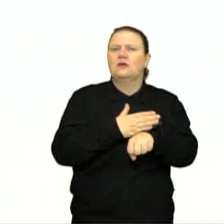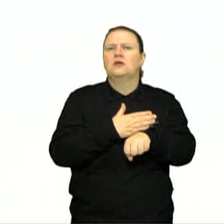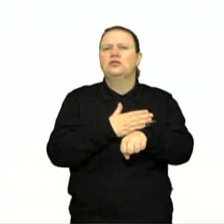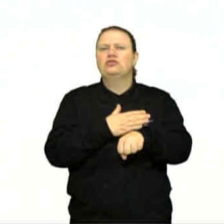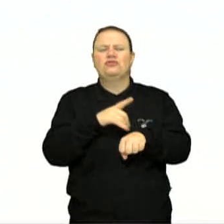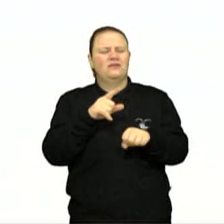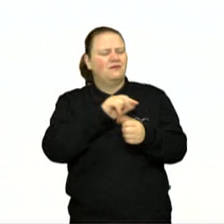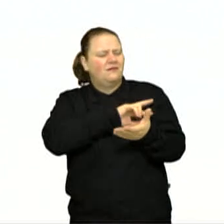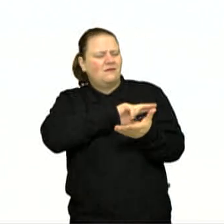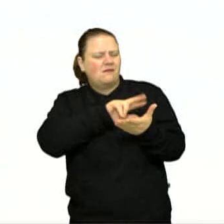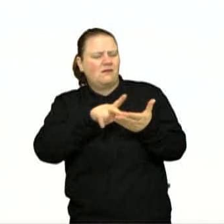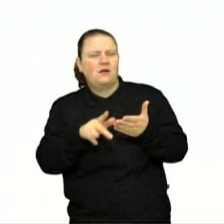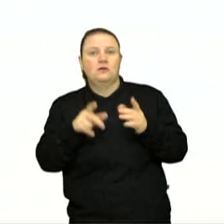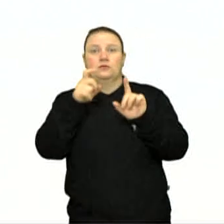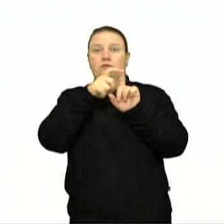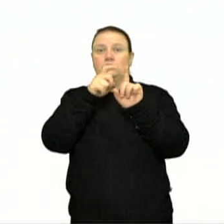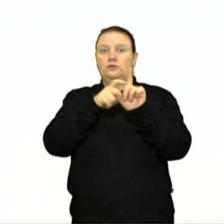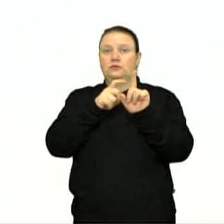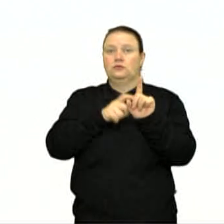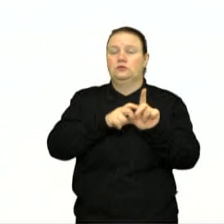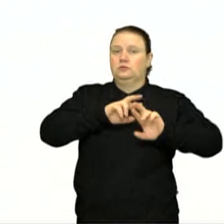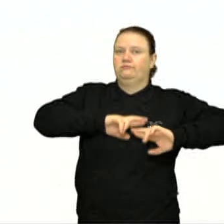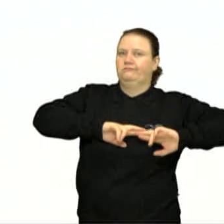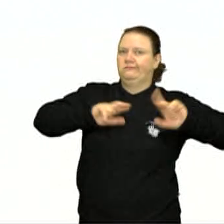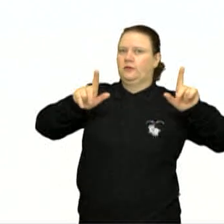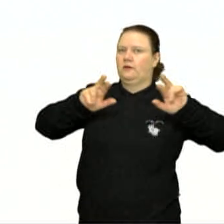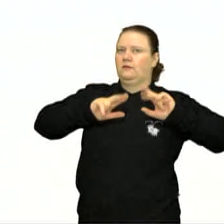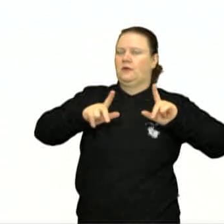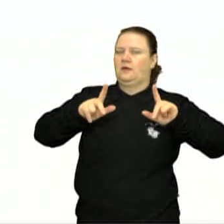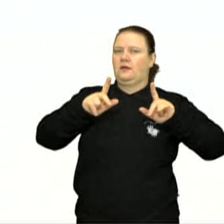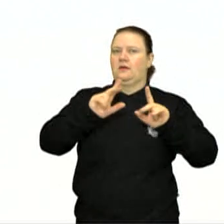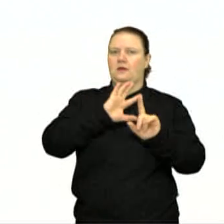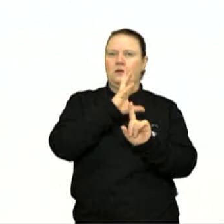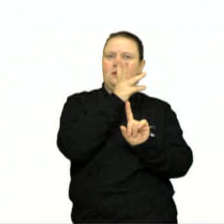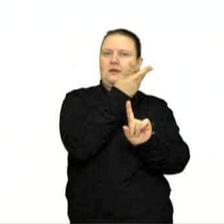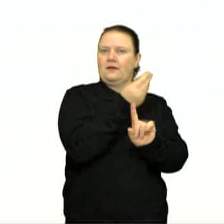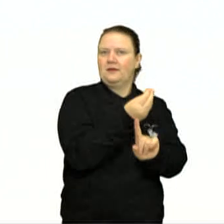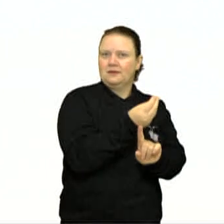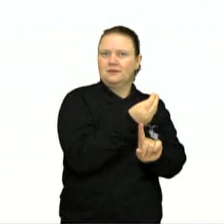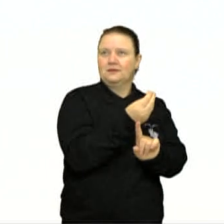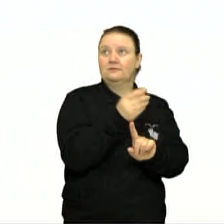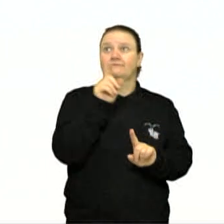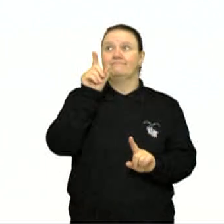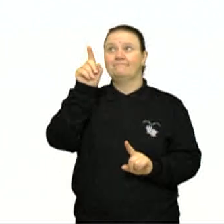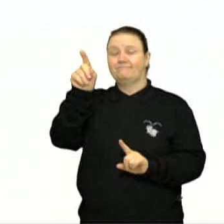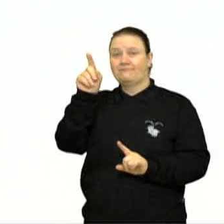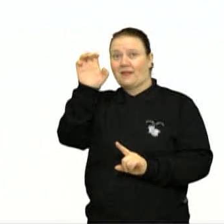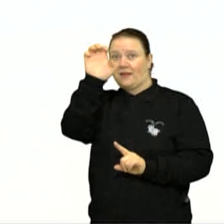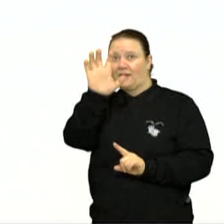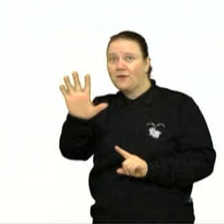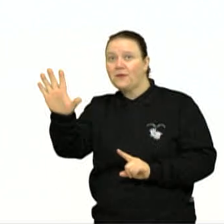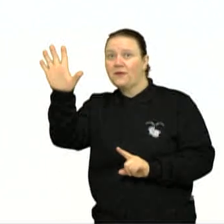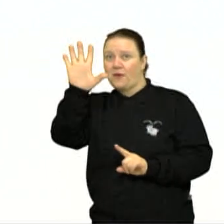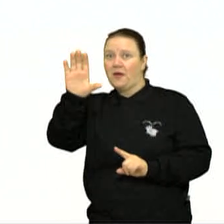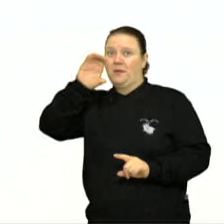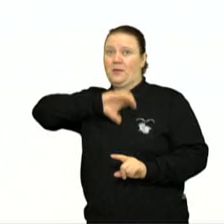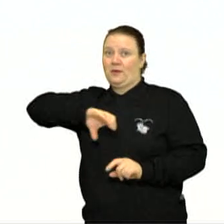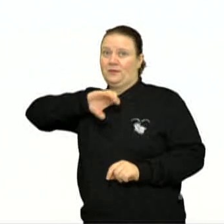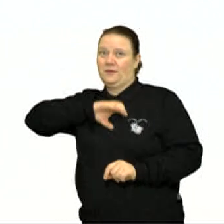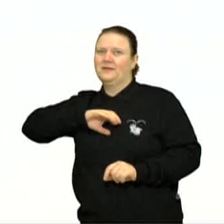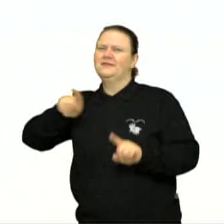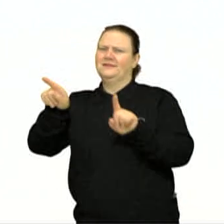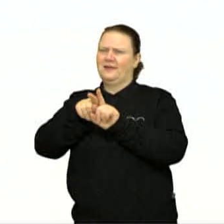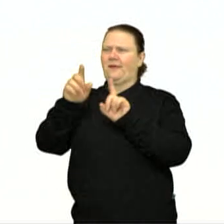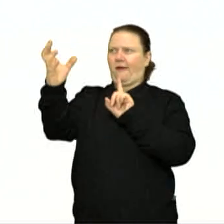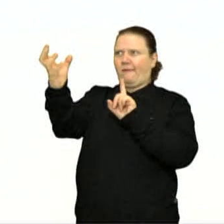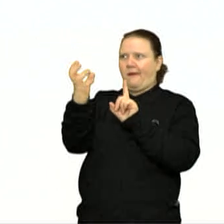pinturas corporais, danças, cantos, entre outros. Os portugueses também influenciaram a cultura do povo brasileiro com sua chegada.